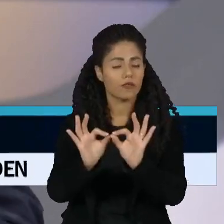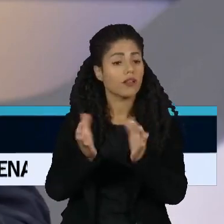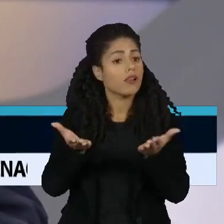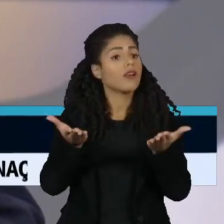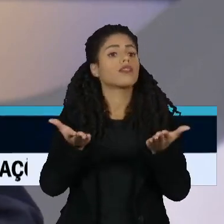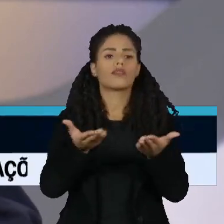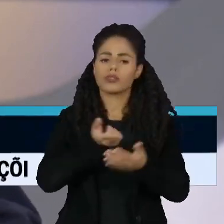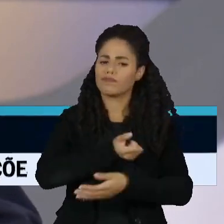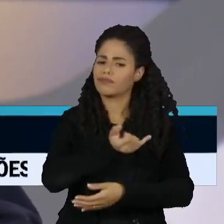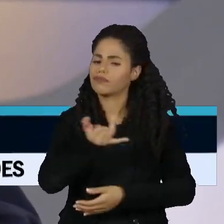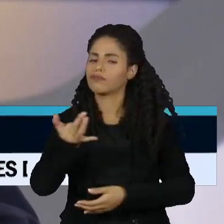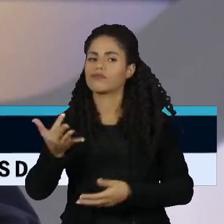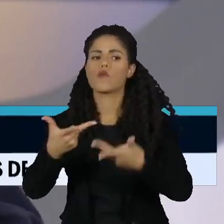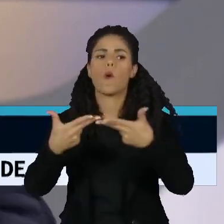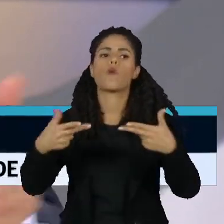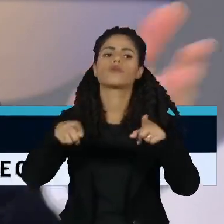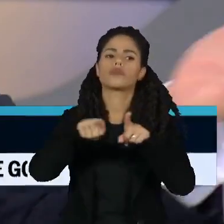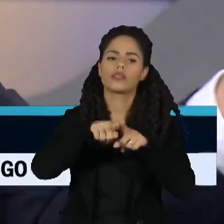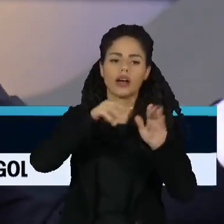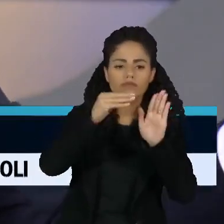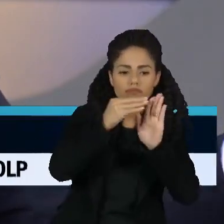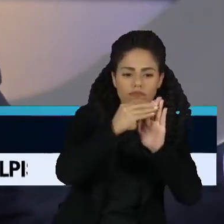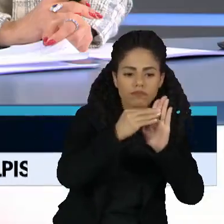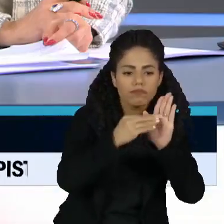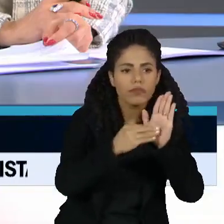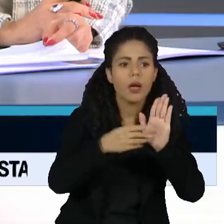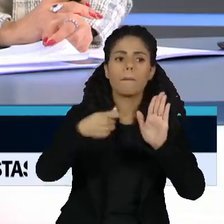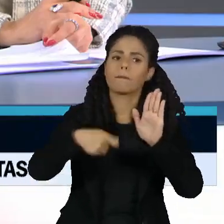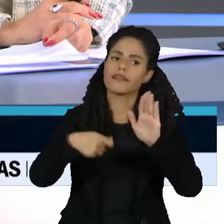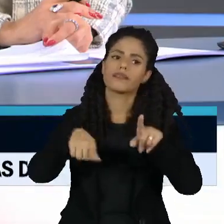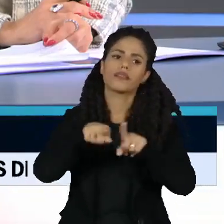são inúmeras as questões que vão ser endereçadas, agora vai ter que passar pelo